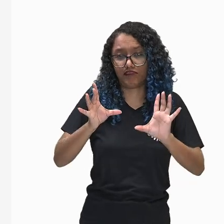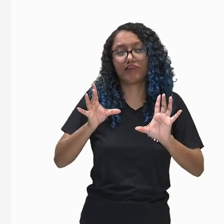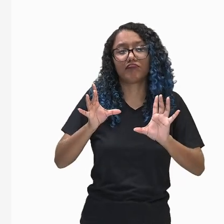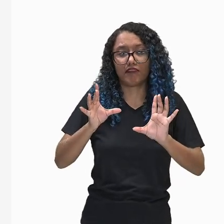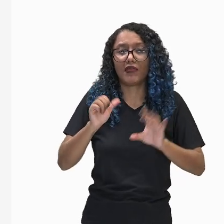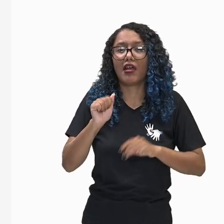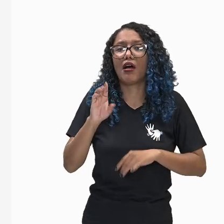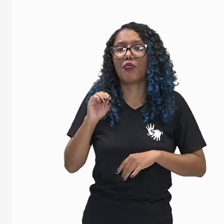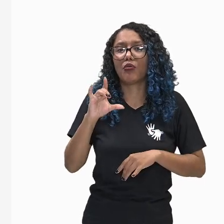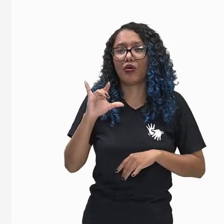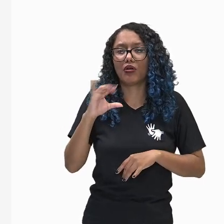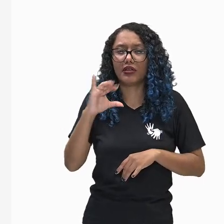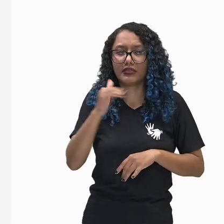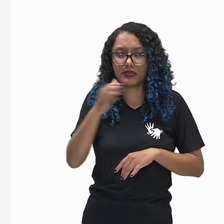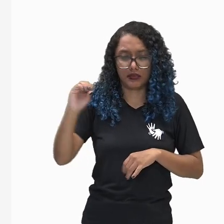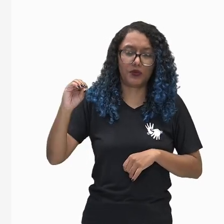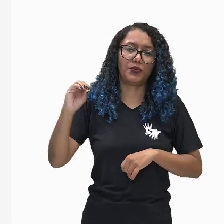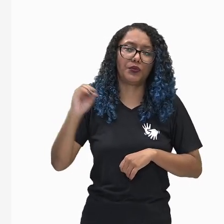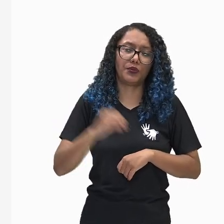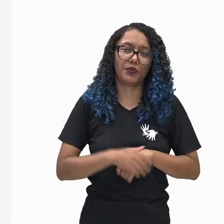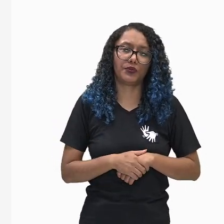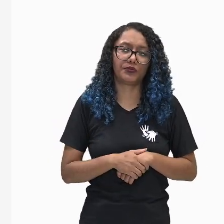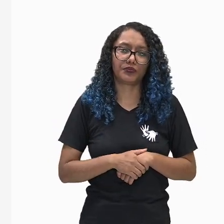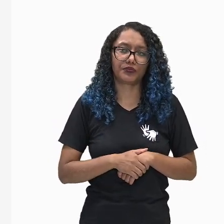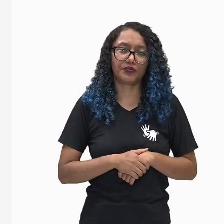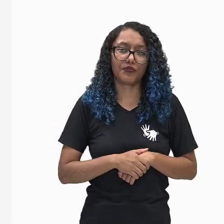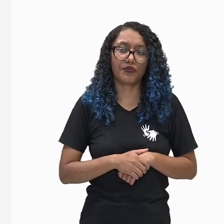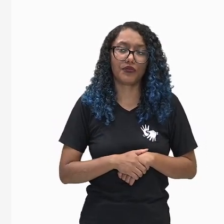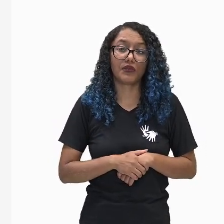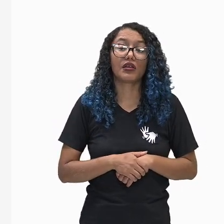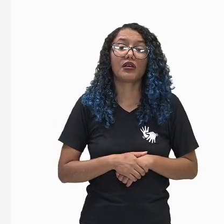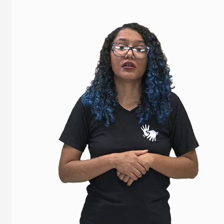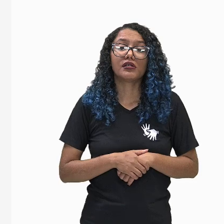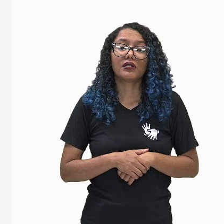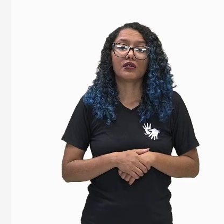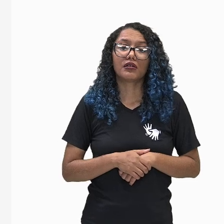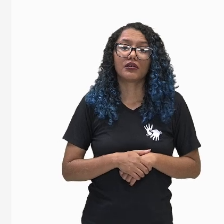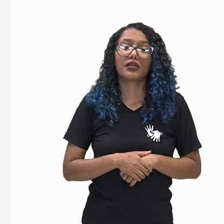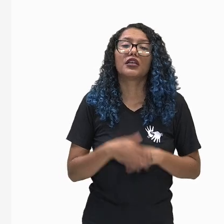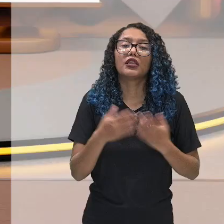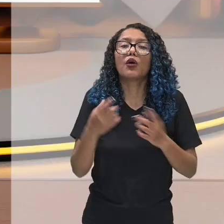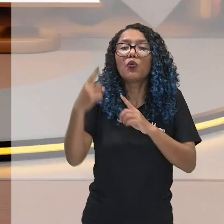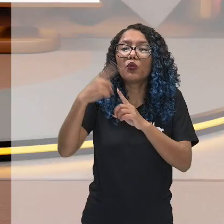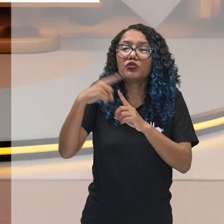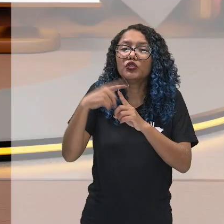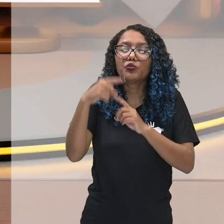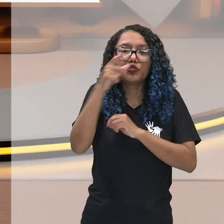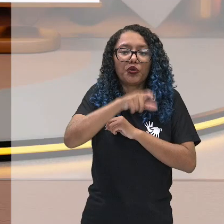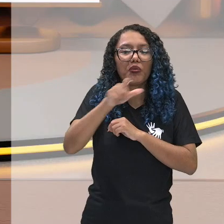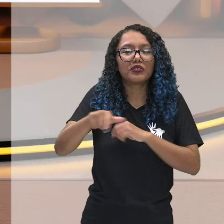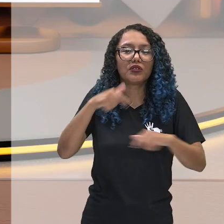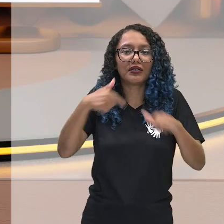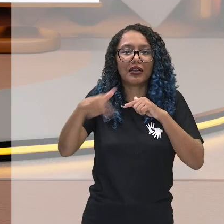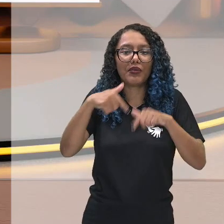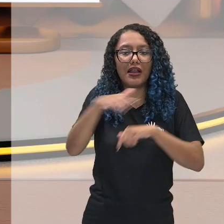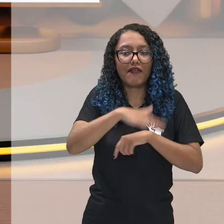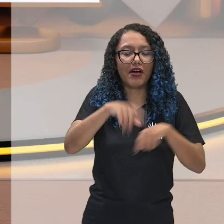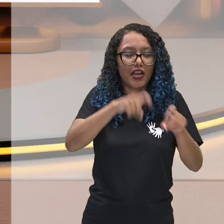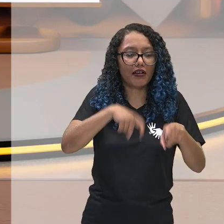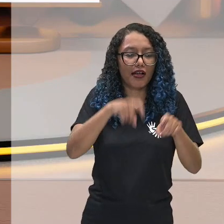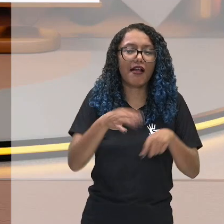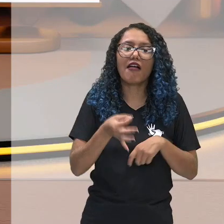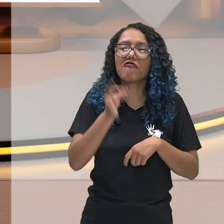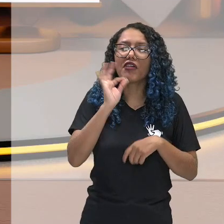entender, professor, qual era a mão de obra utilizada justamente nesse momento nos cafezais, tá,